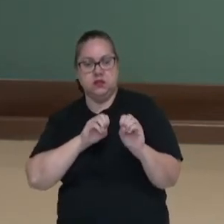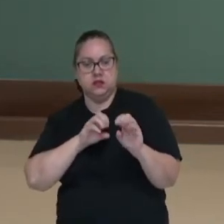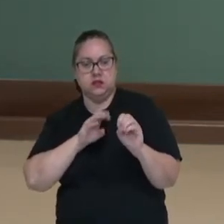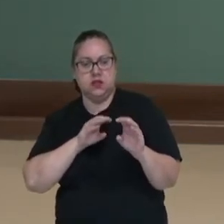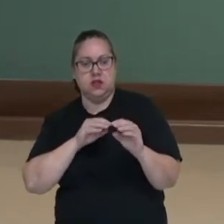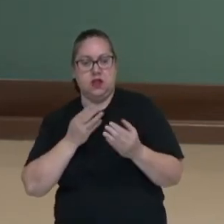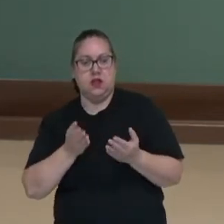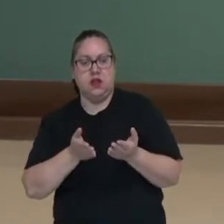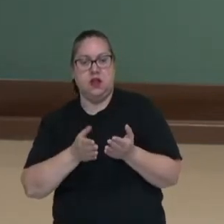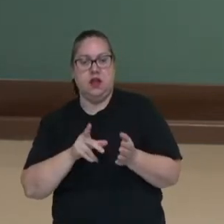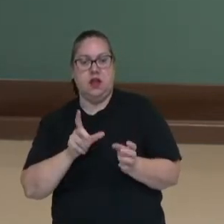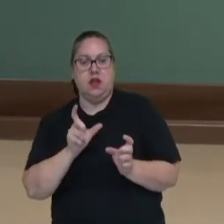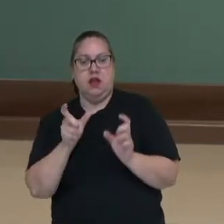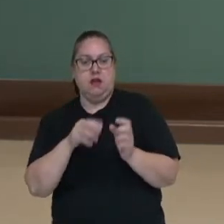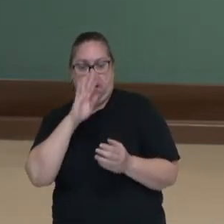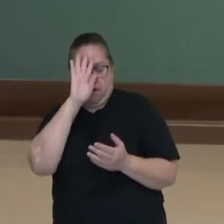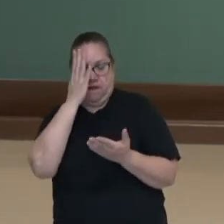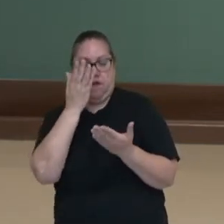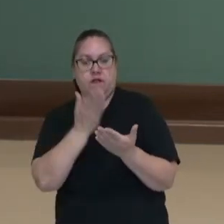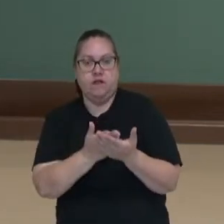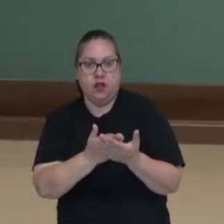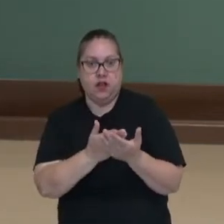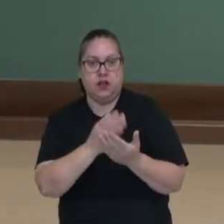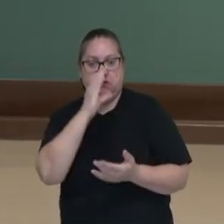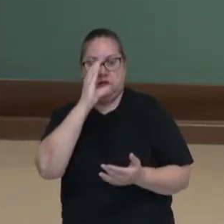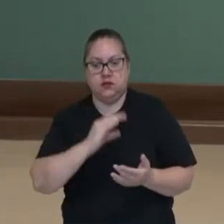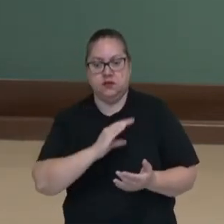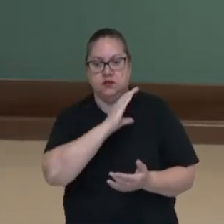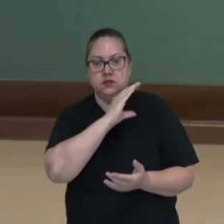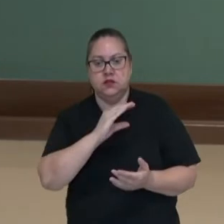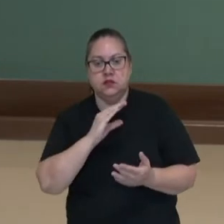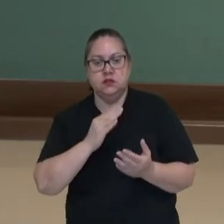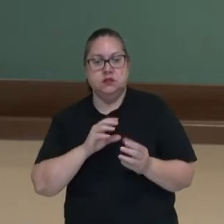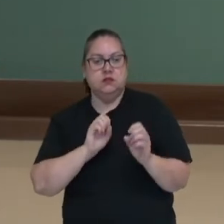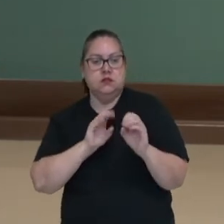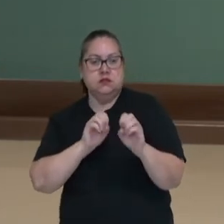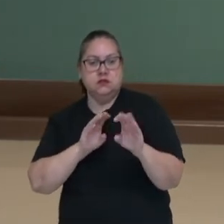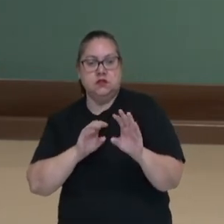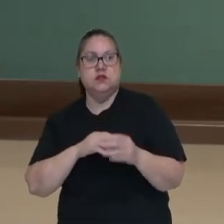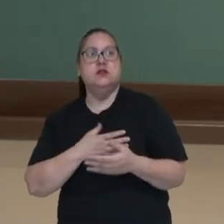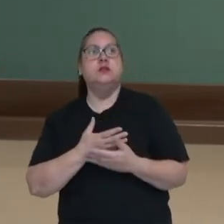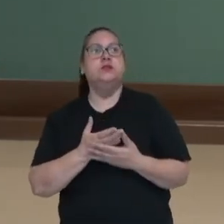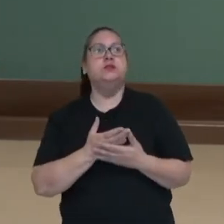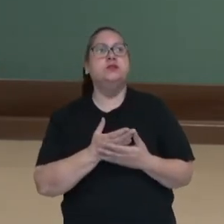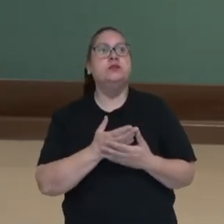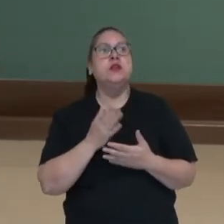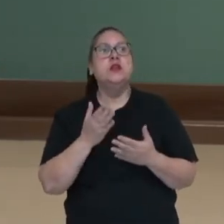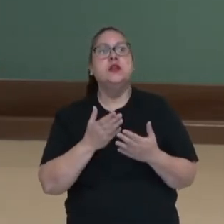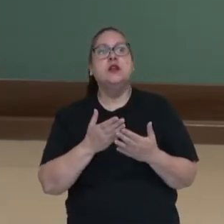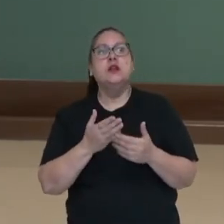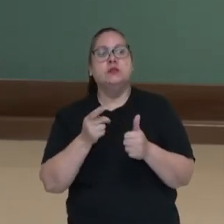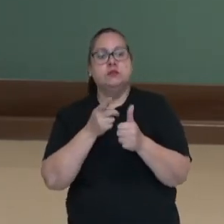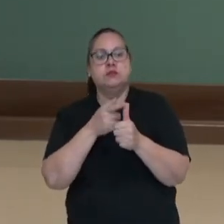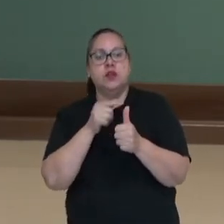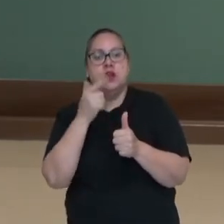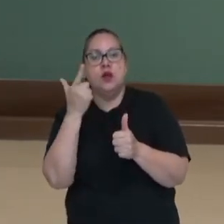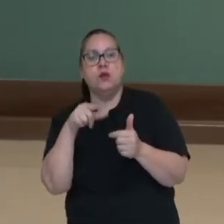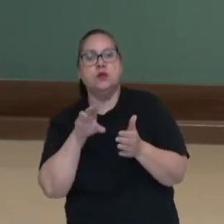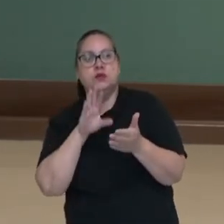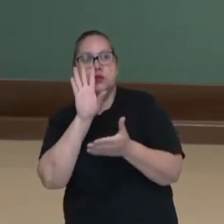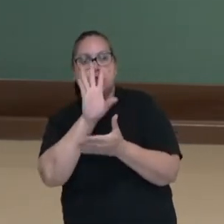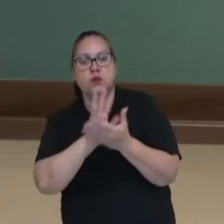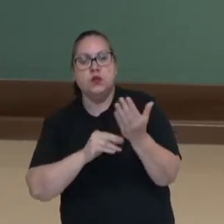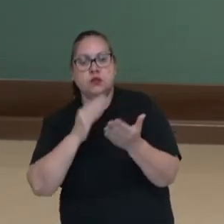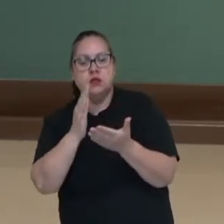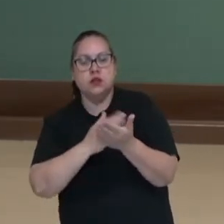levar, né, a fé cristã a esses povos, catequizá-los. Vamos lá, próxima pergunta, copie em seu